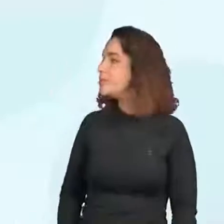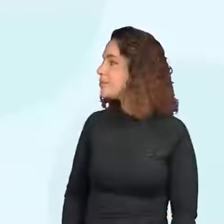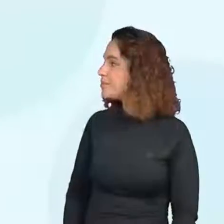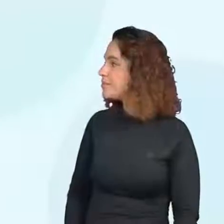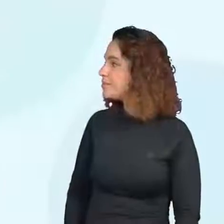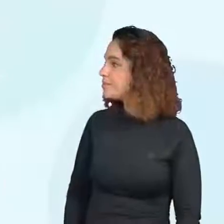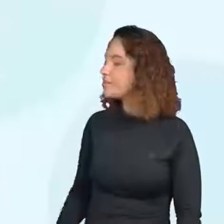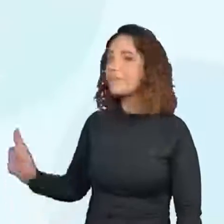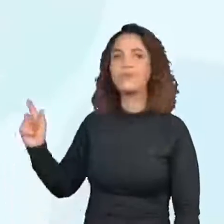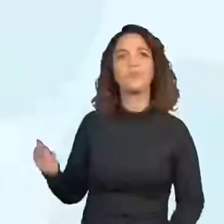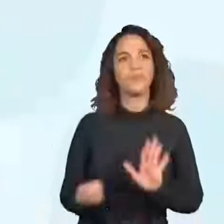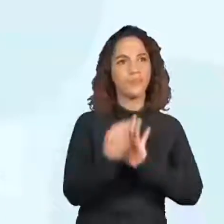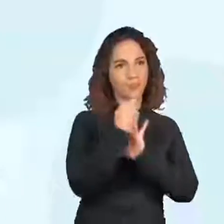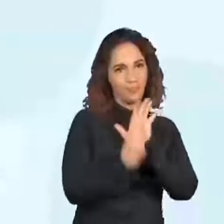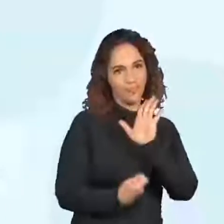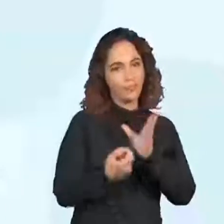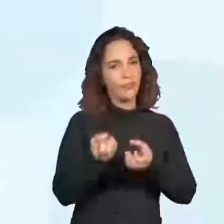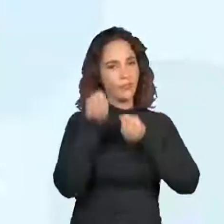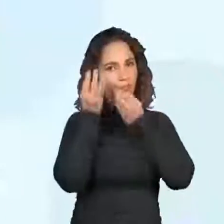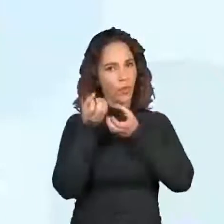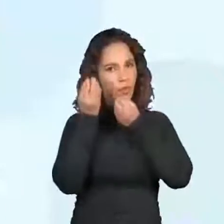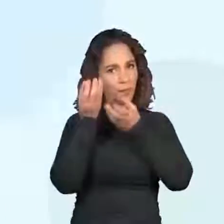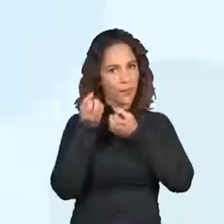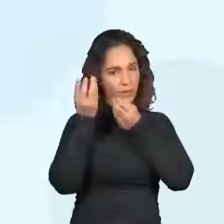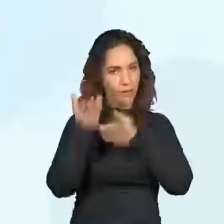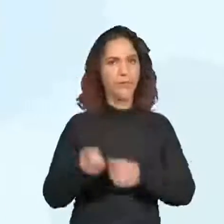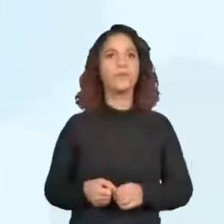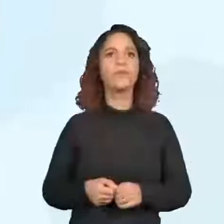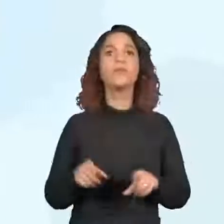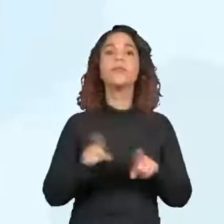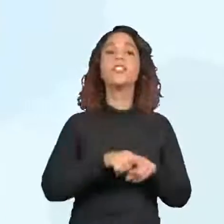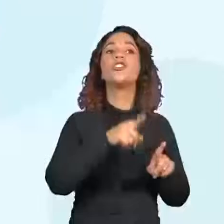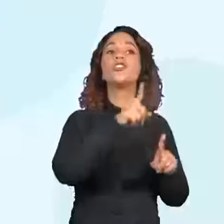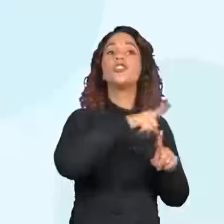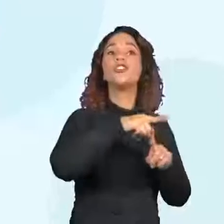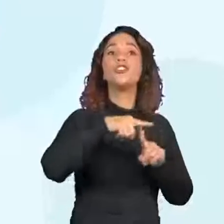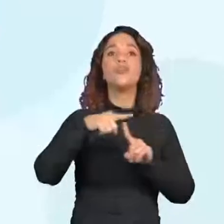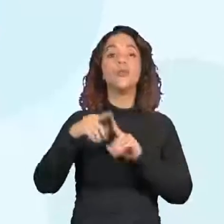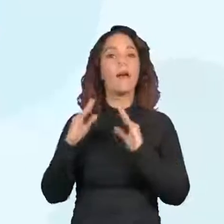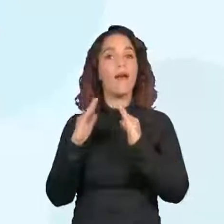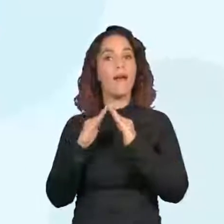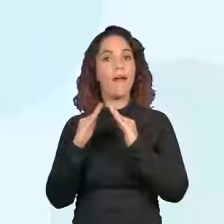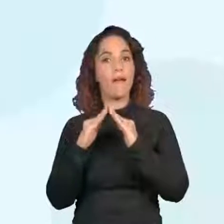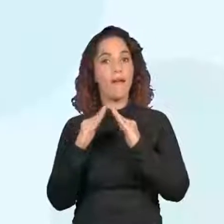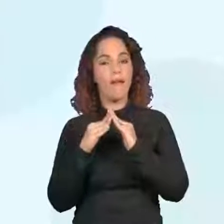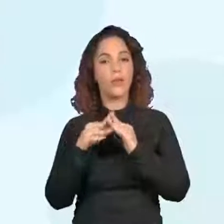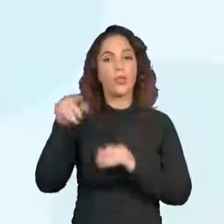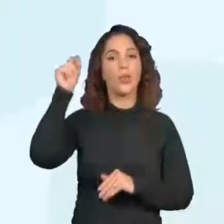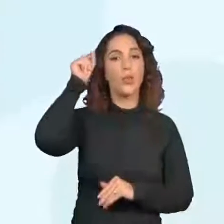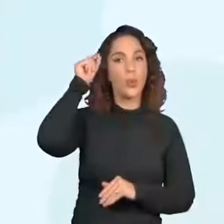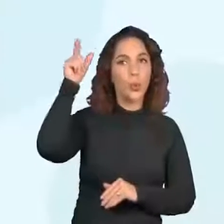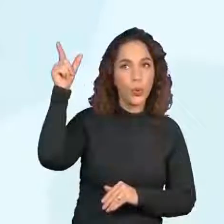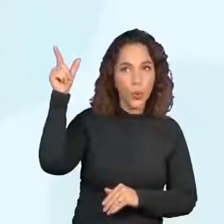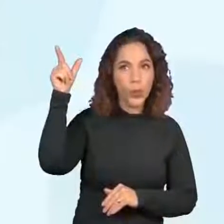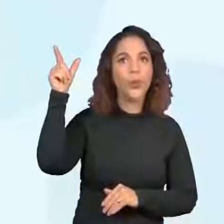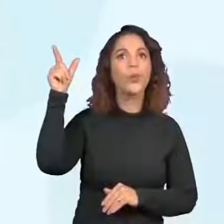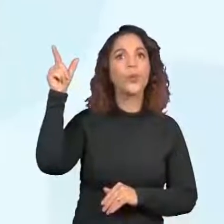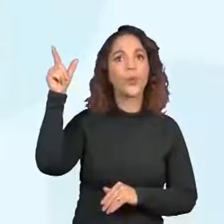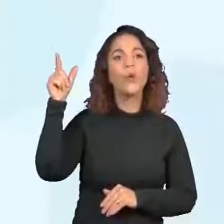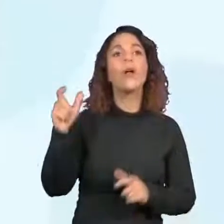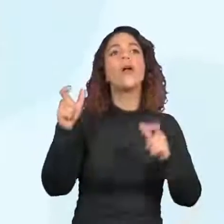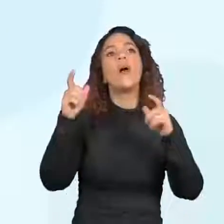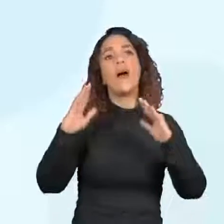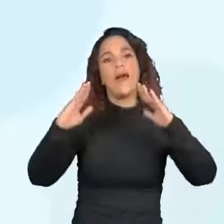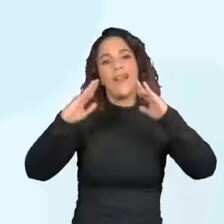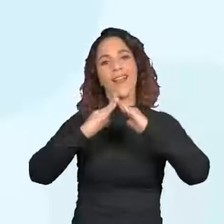Tem um texto de informação, os tipos de casa e a cultura nas casas de